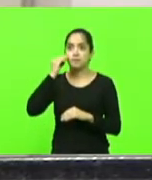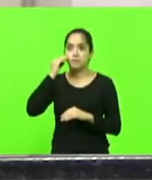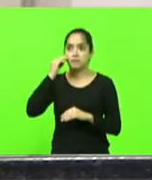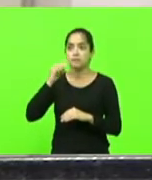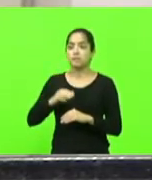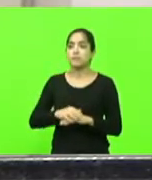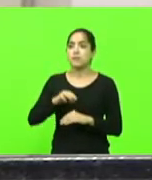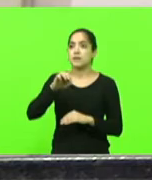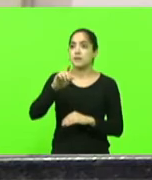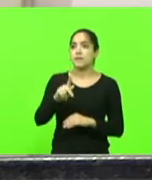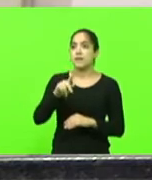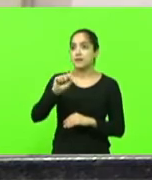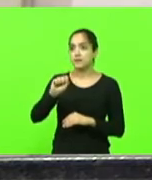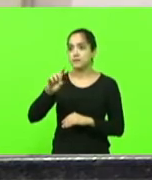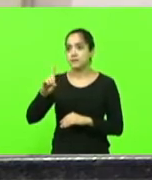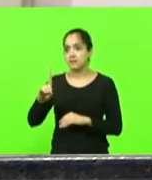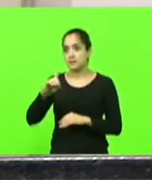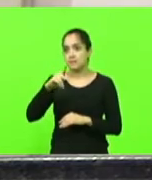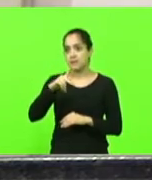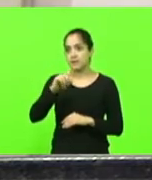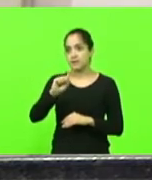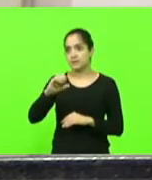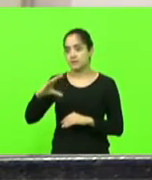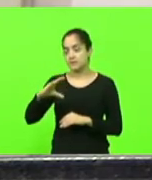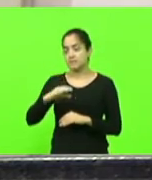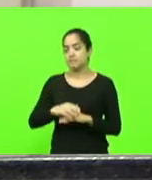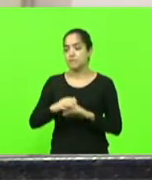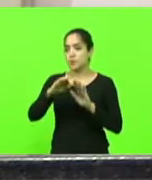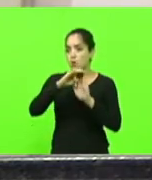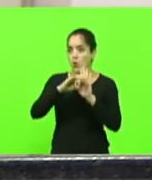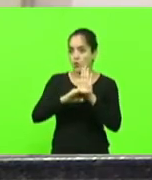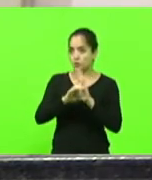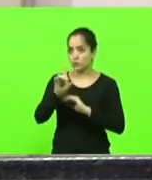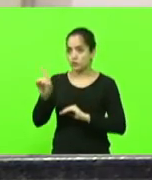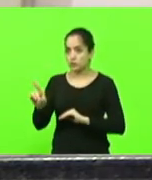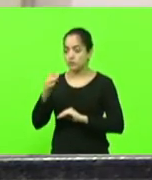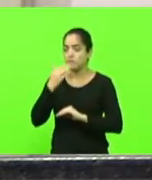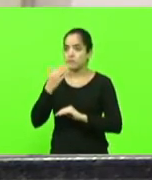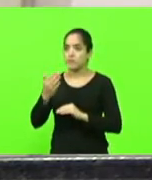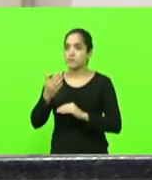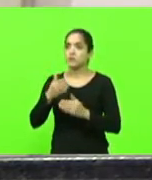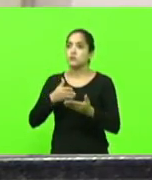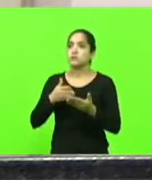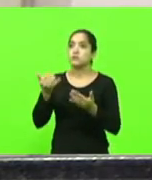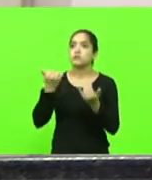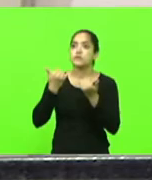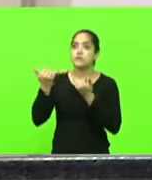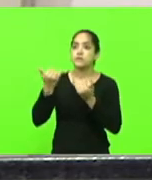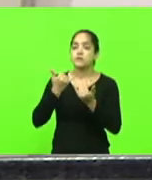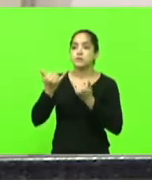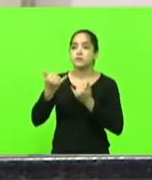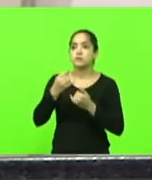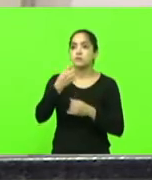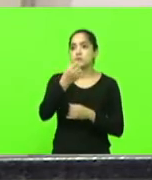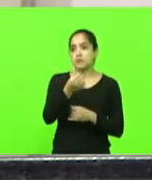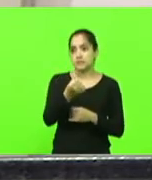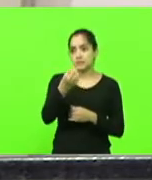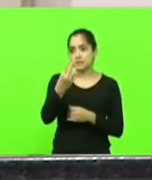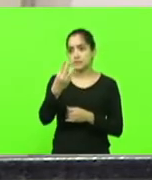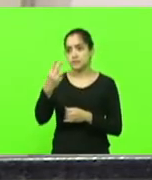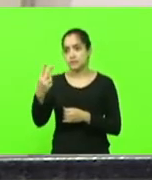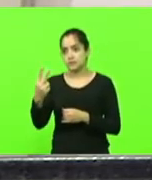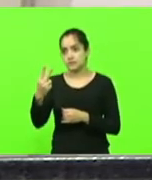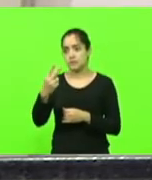bloco PSD-PSC. Ordem do dia. Foram aprovados os pedidos de informação números